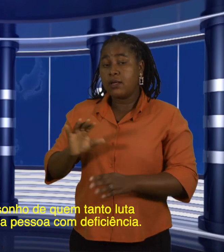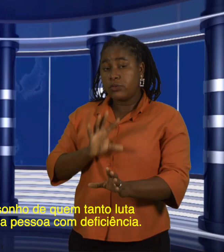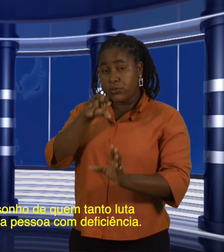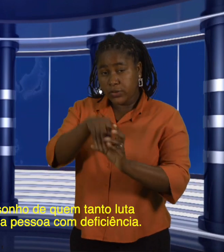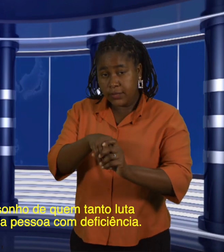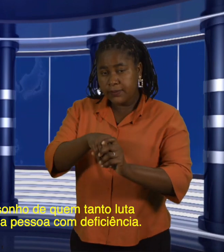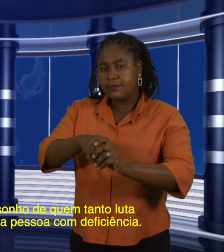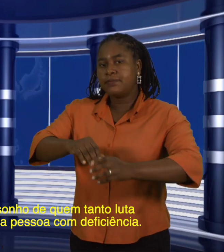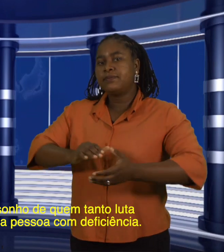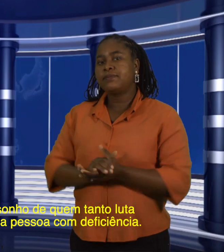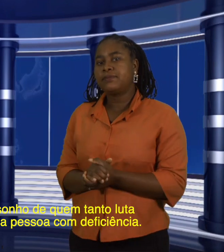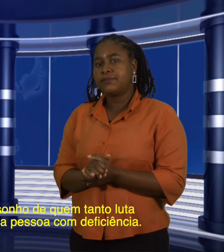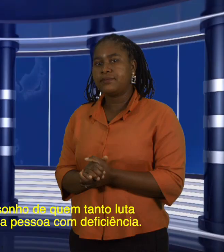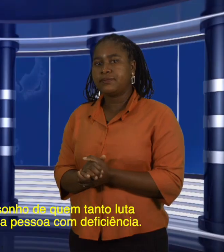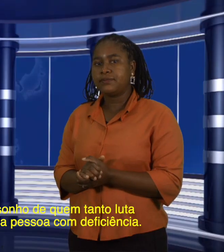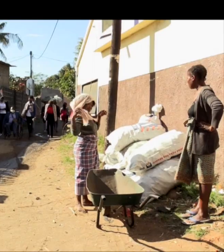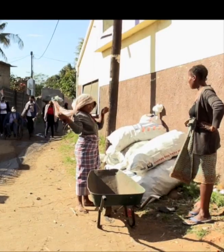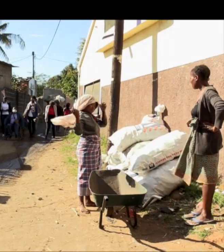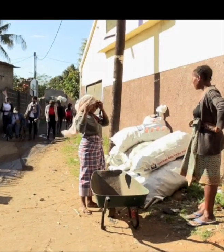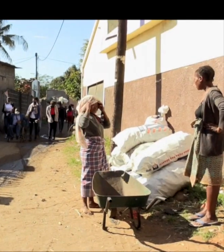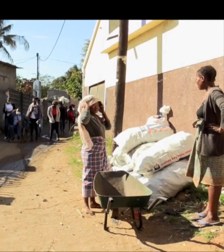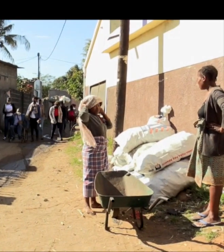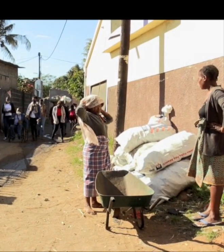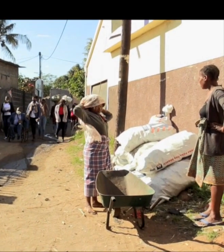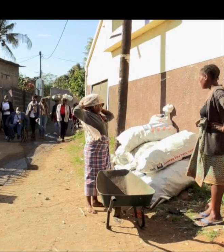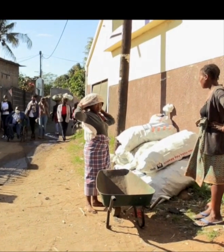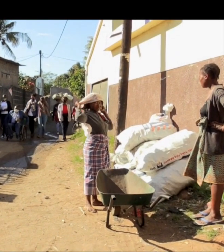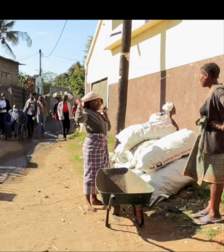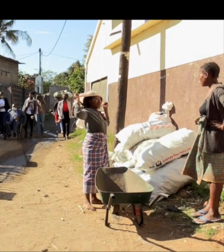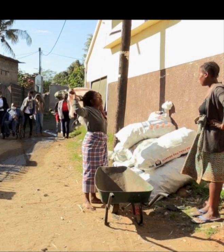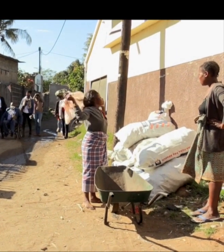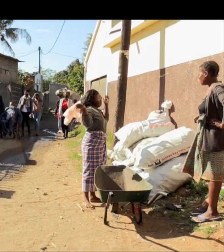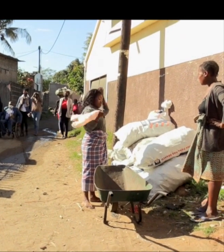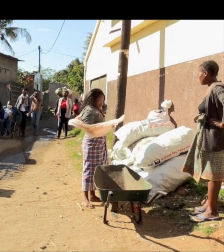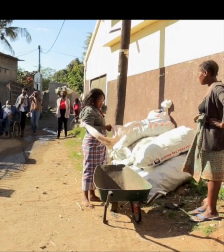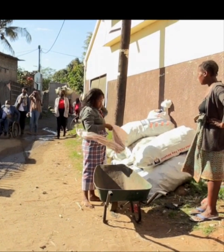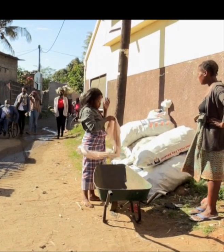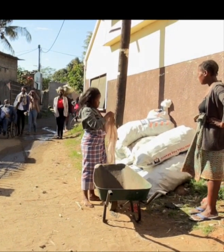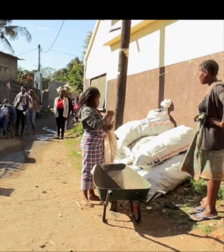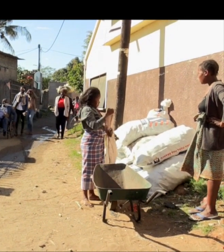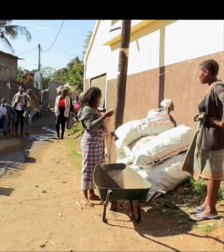da pessoa com deficiência. Música Música